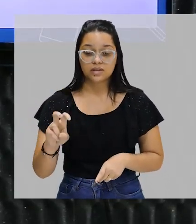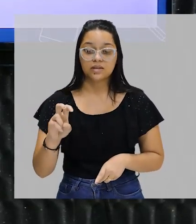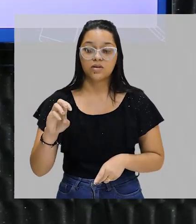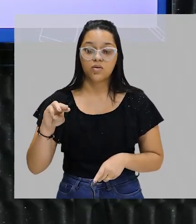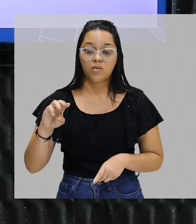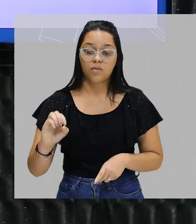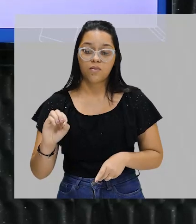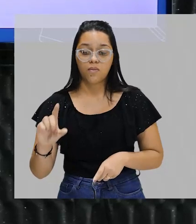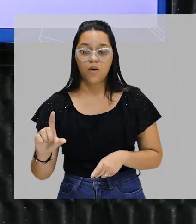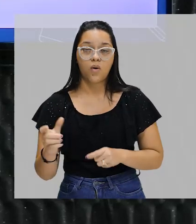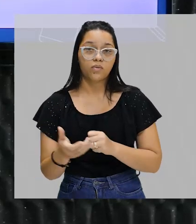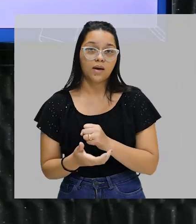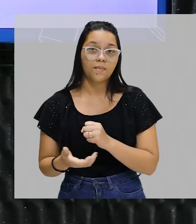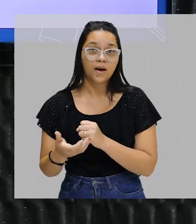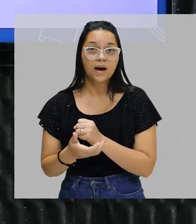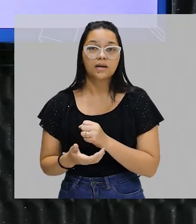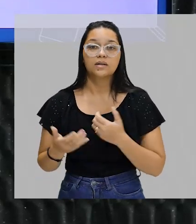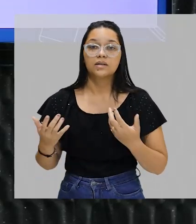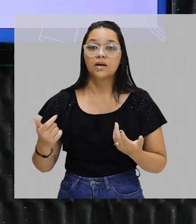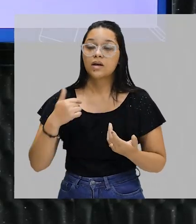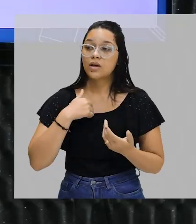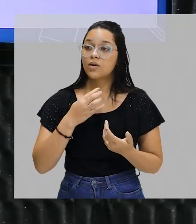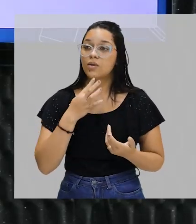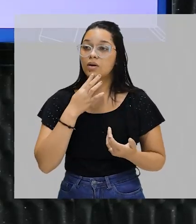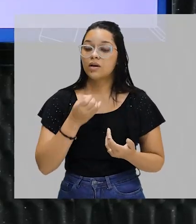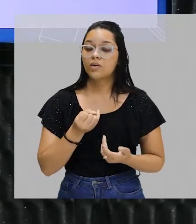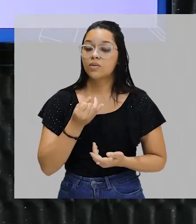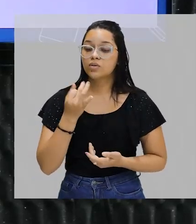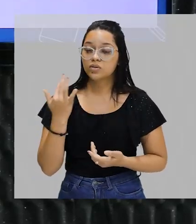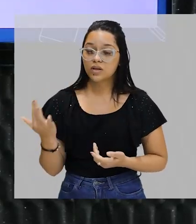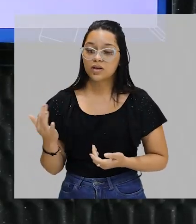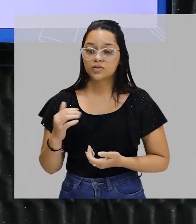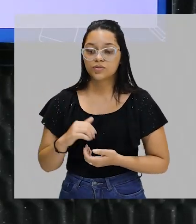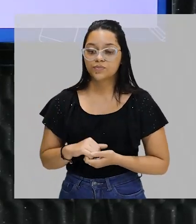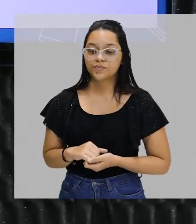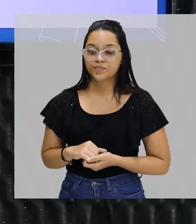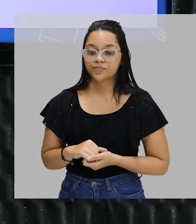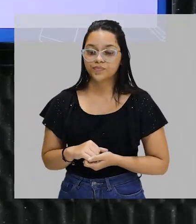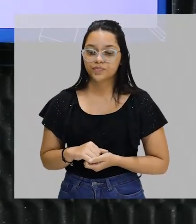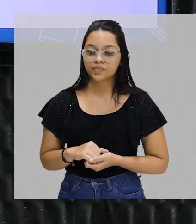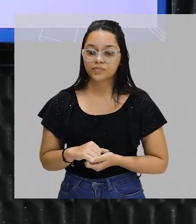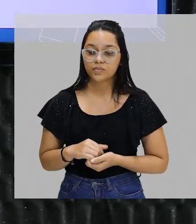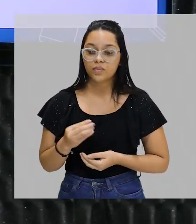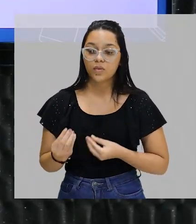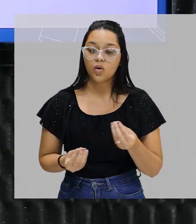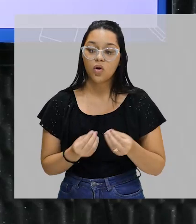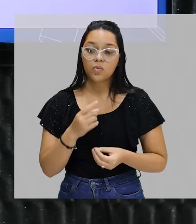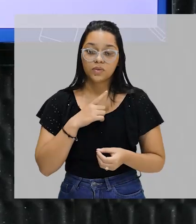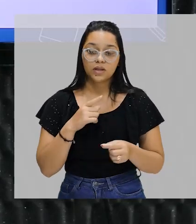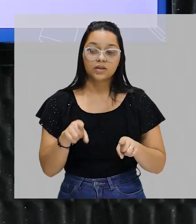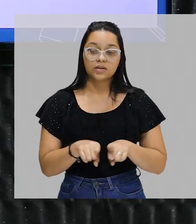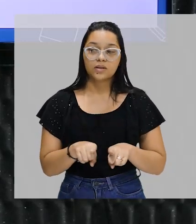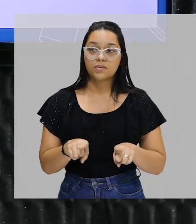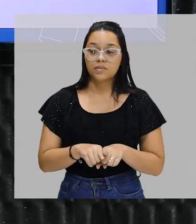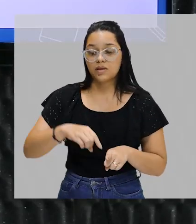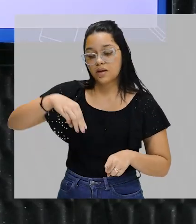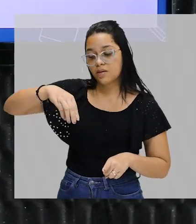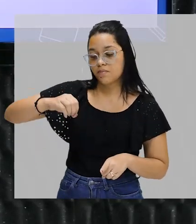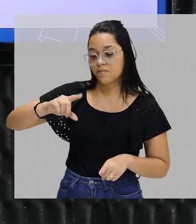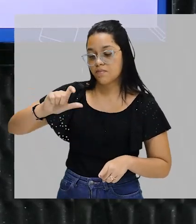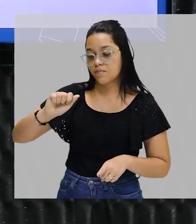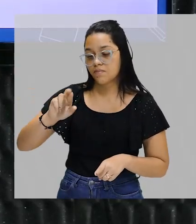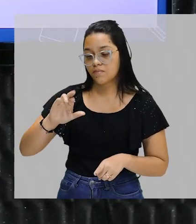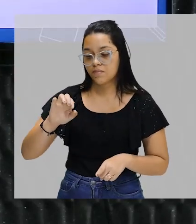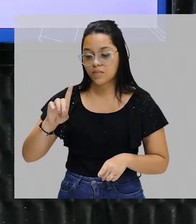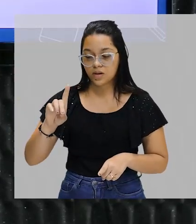0,075 mol da base. Então, eu conheço a quantidade de mols, beleza? Como eu tenho também a